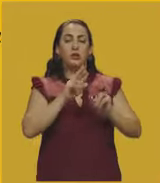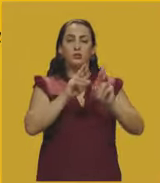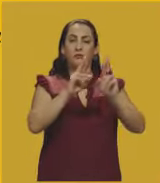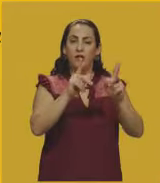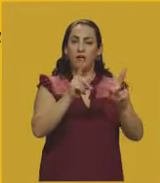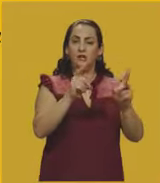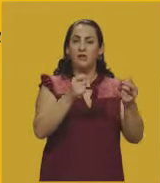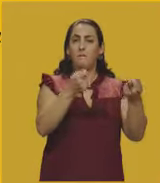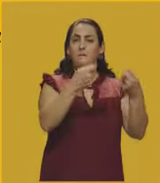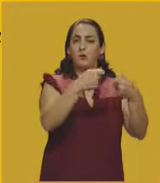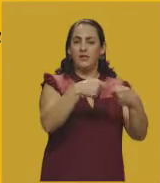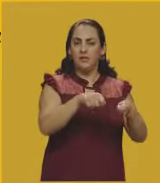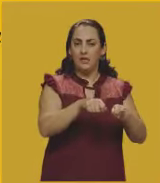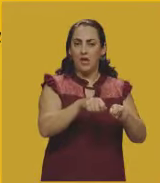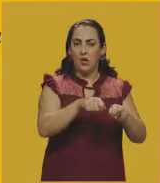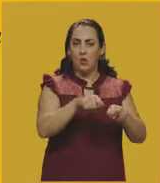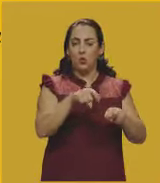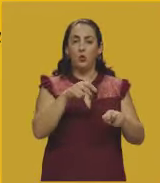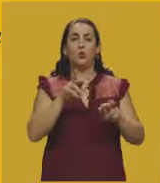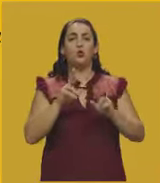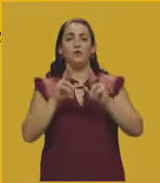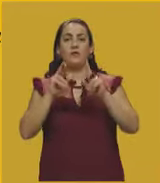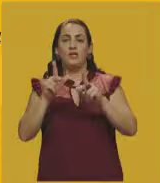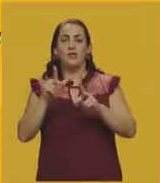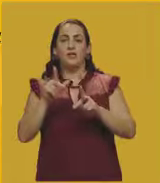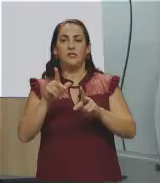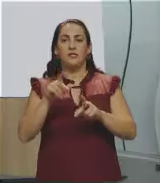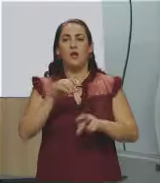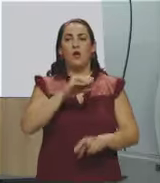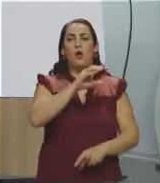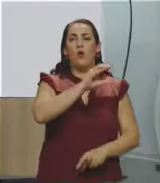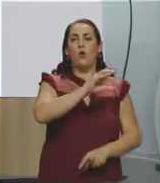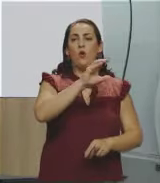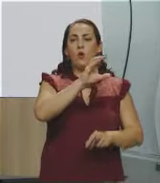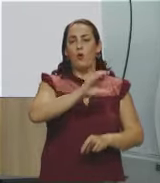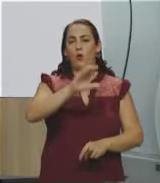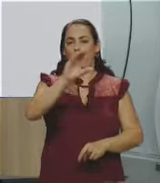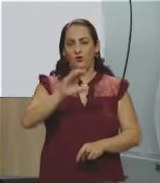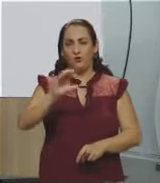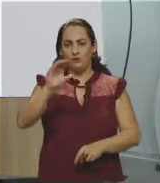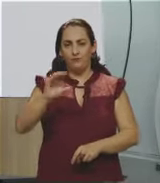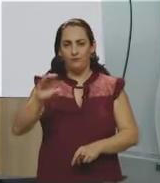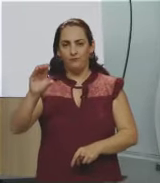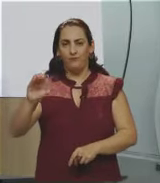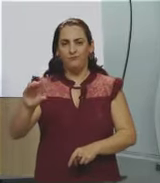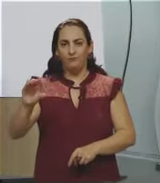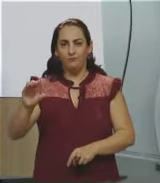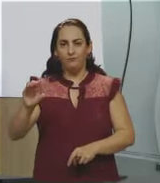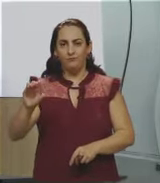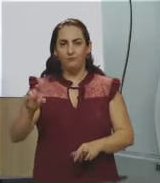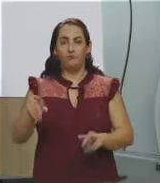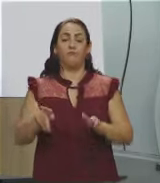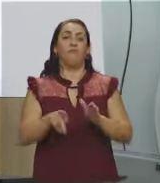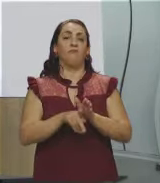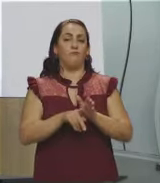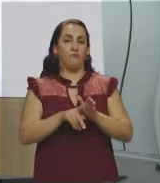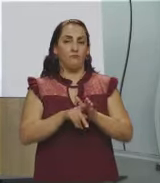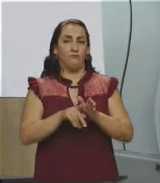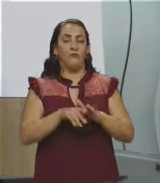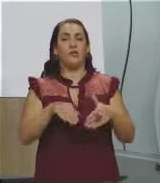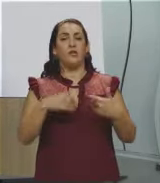e corrente elétrica. Dessa forma aqui, ó, resistência será igual a essa razão aqui, tá? Tensão dividido